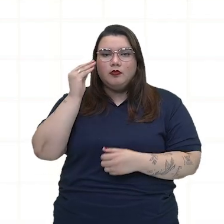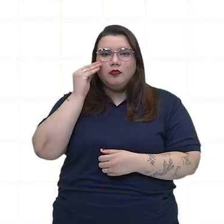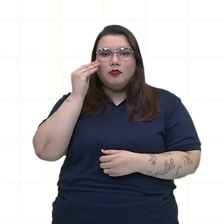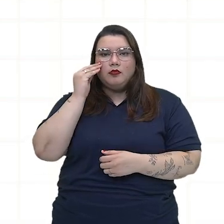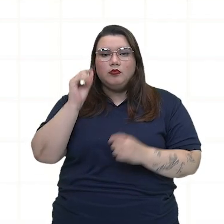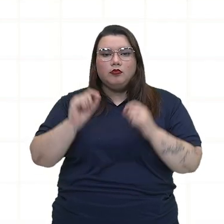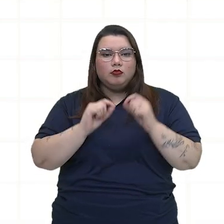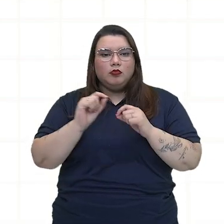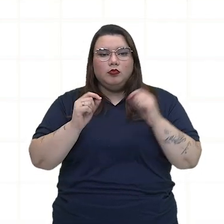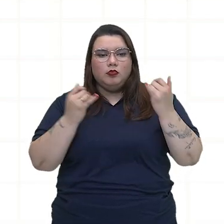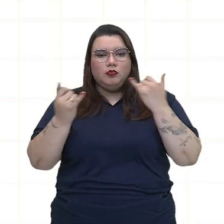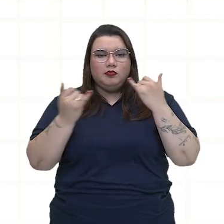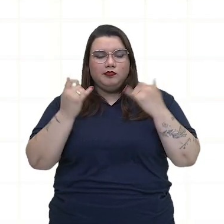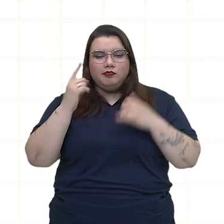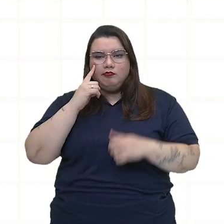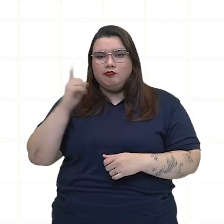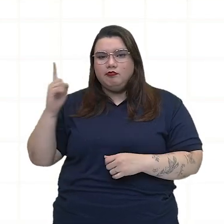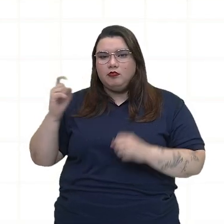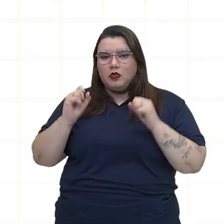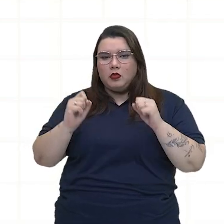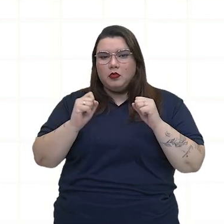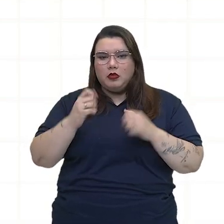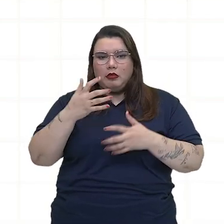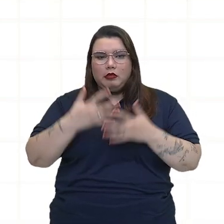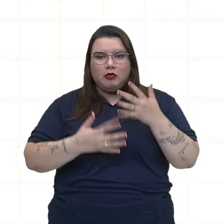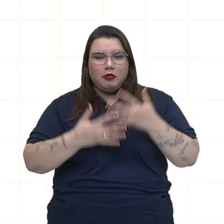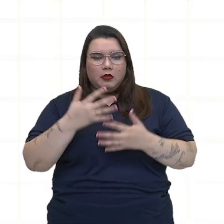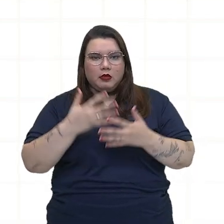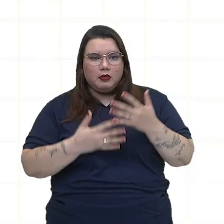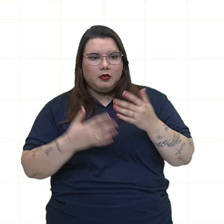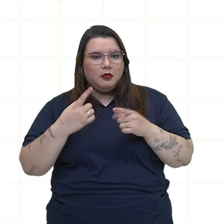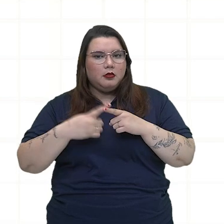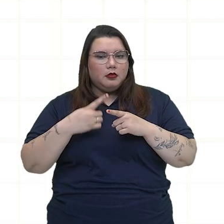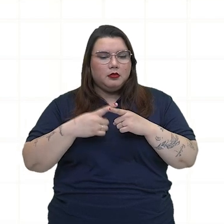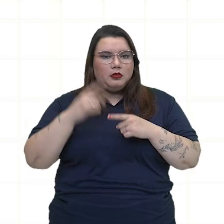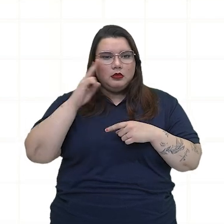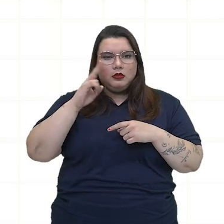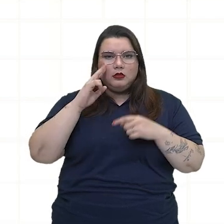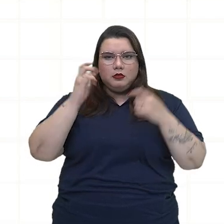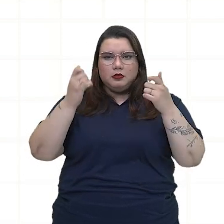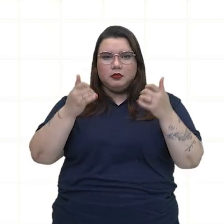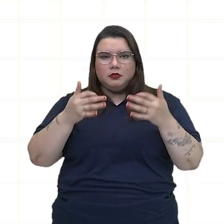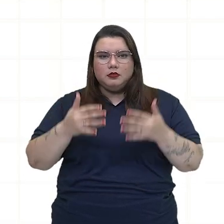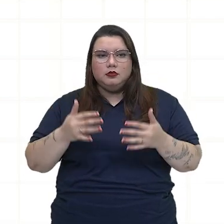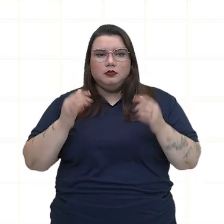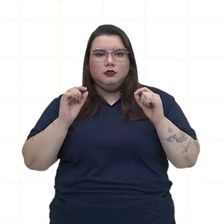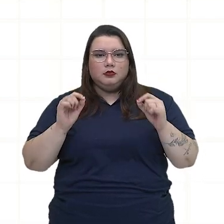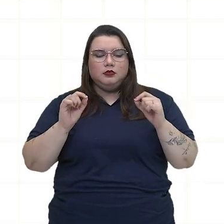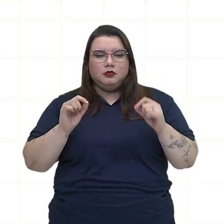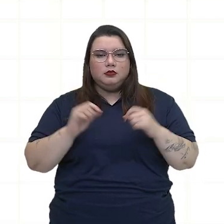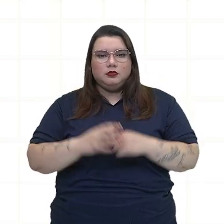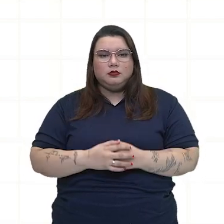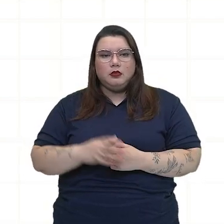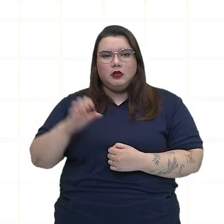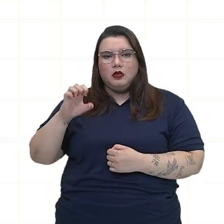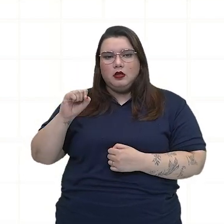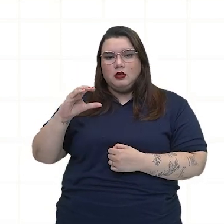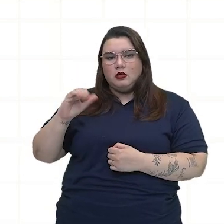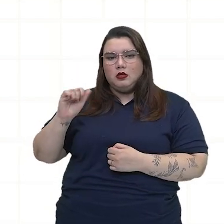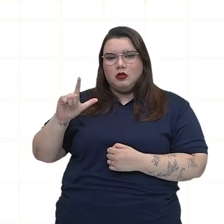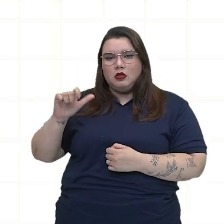uma ideia que pode confundir um pouco a cabeça de vocês. Isso porque, lembra quando eu falei para vocês que